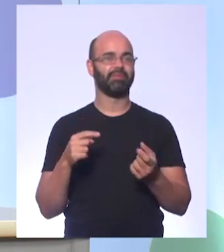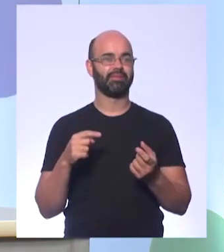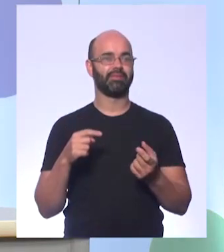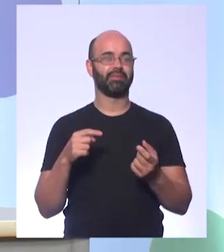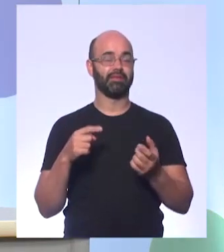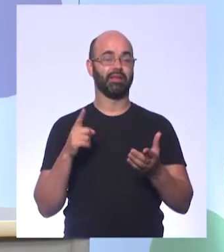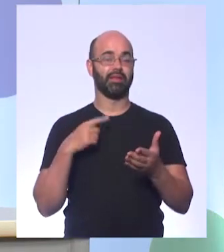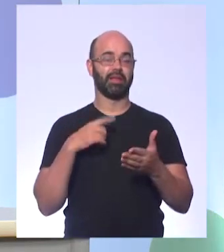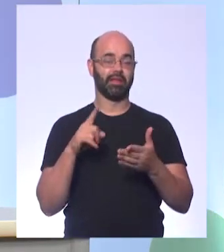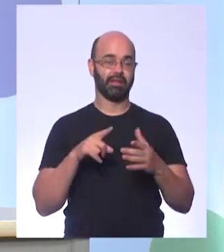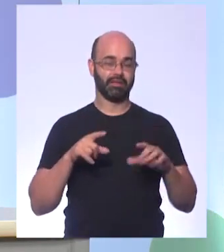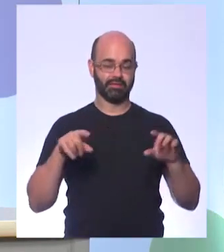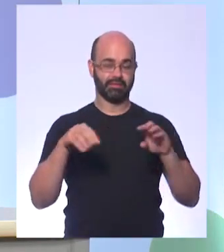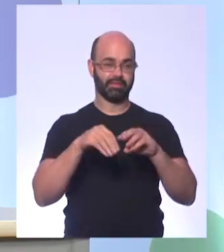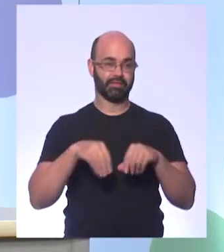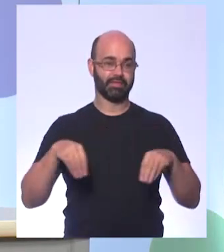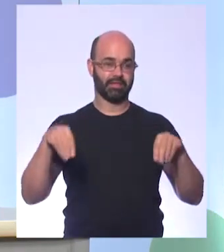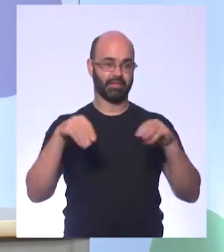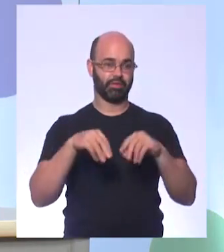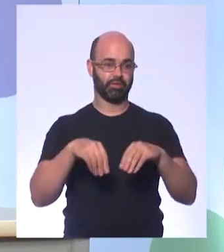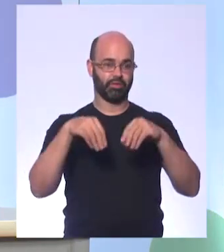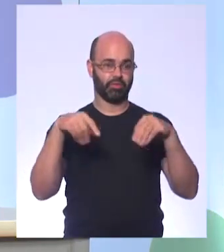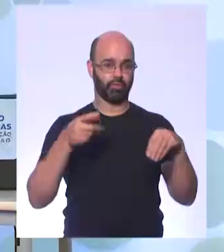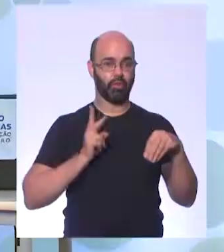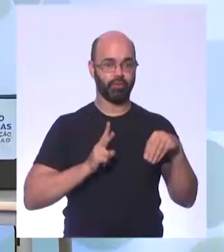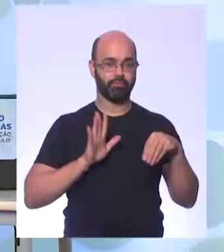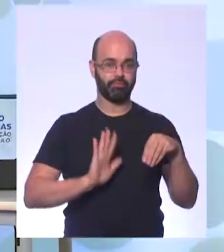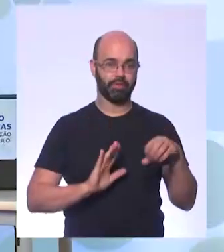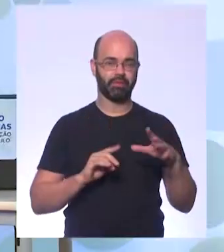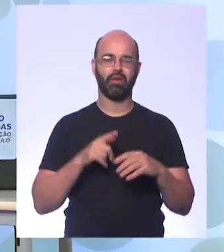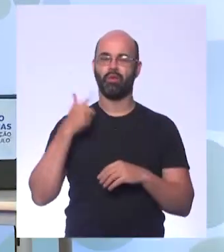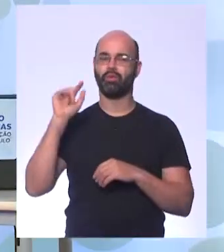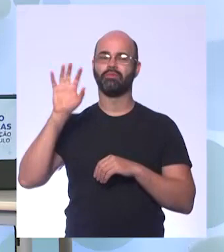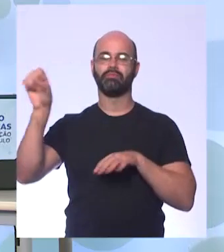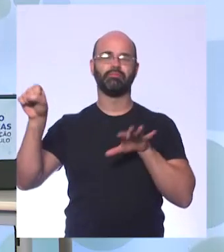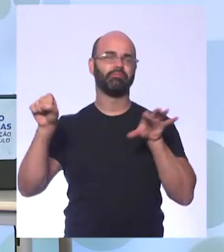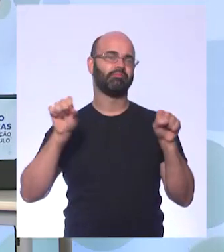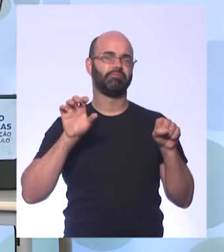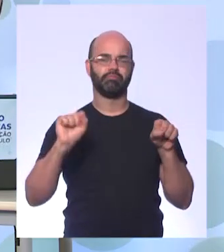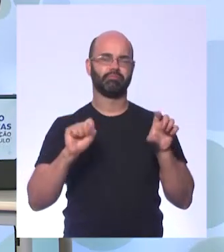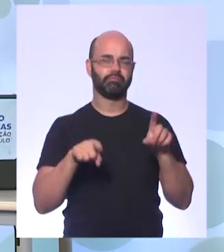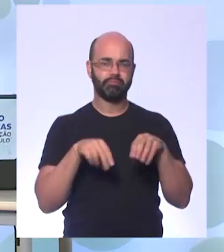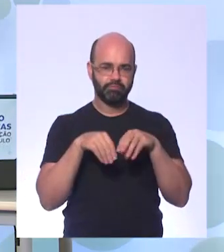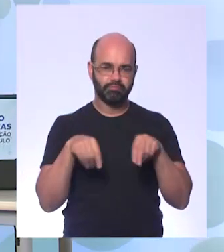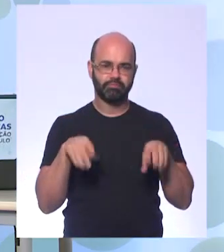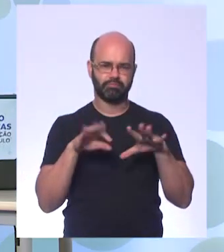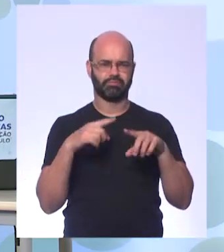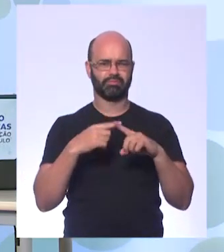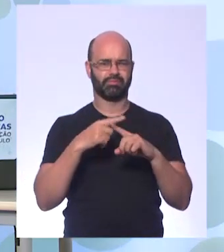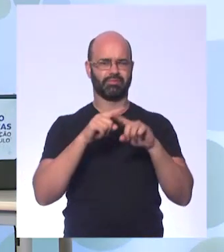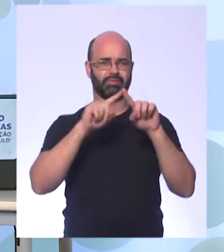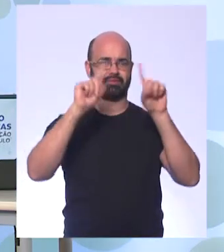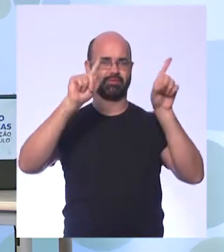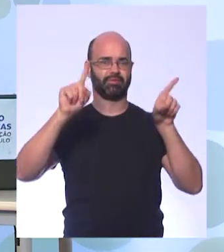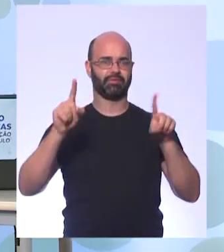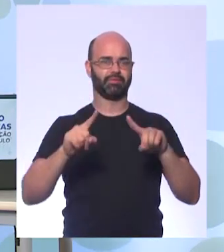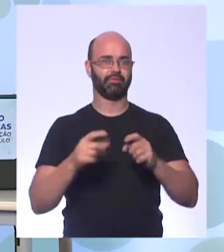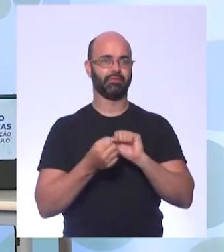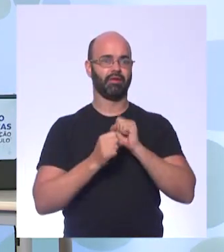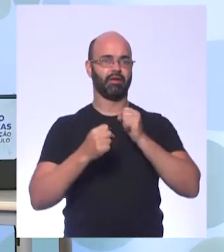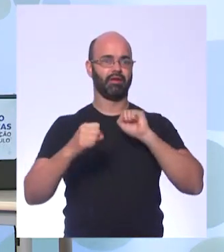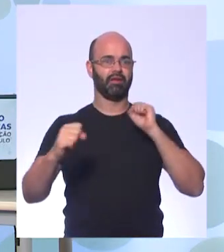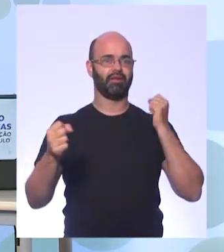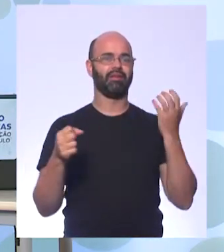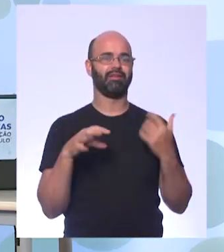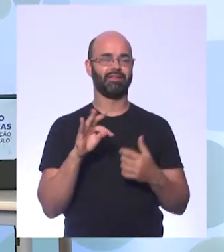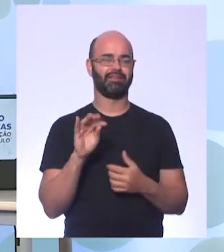de manter o território, não de conquistar outros, né? Exatamente, até porque a extensão territorial já foi bem ampla do que a gente viu pelo